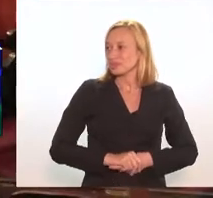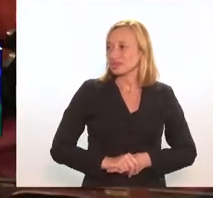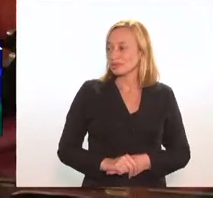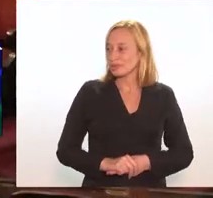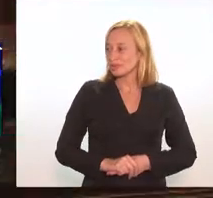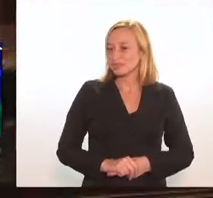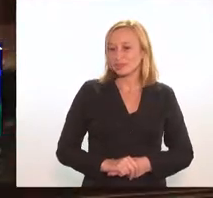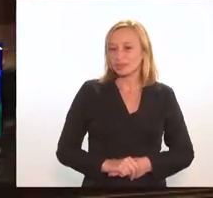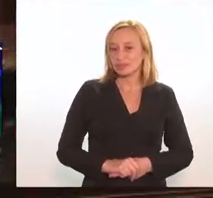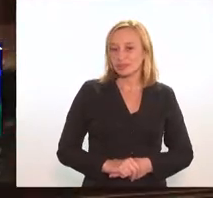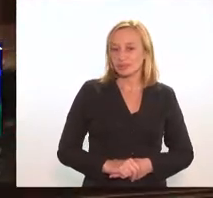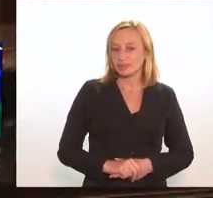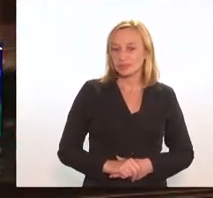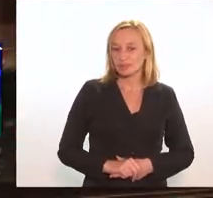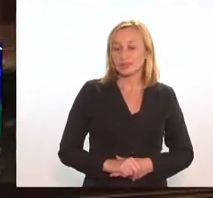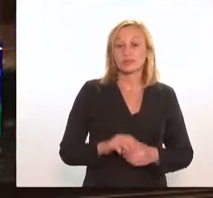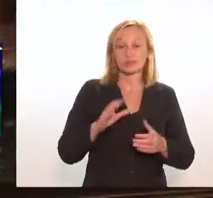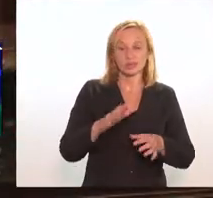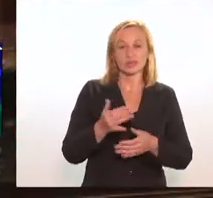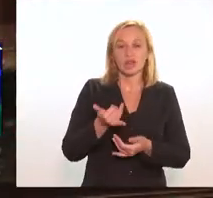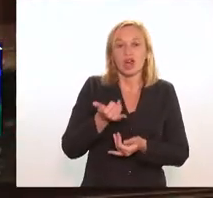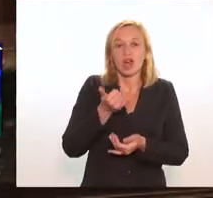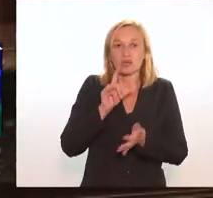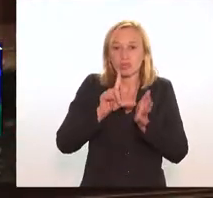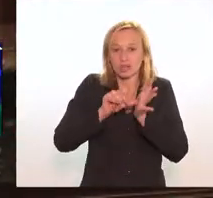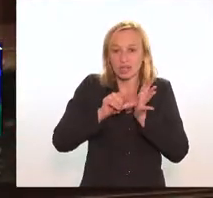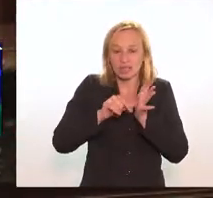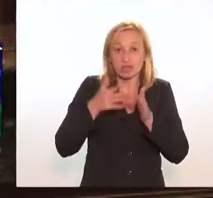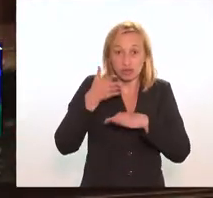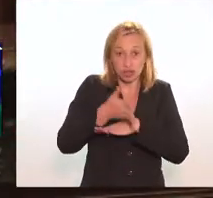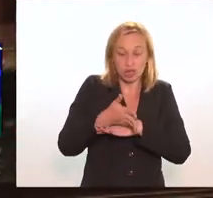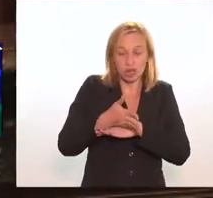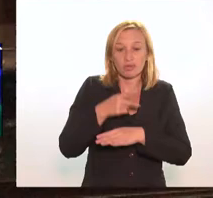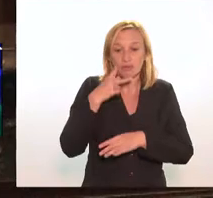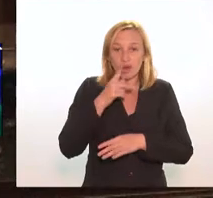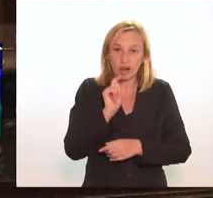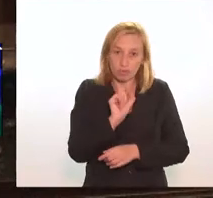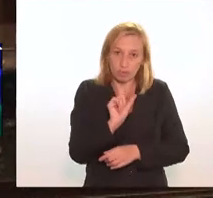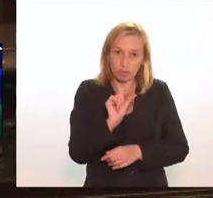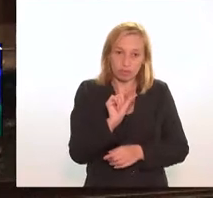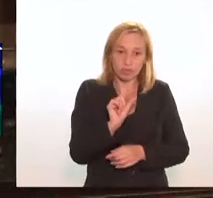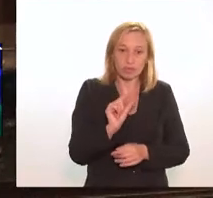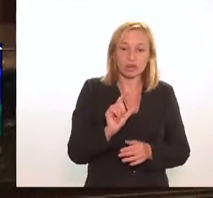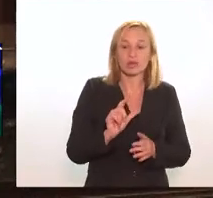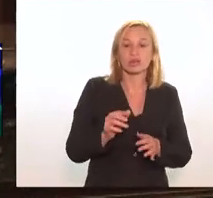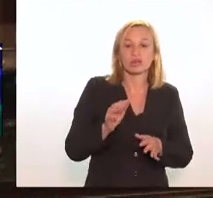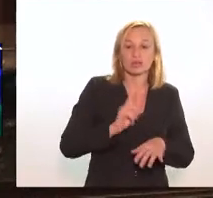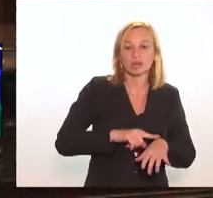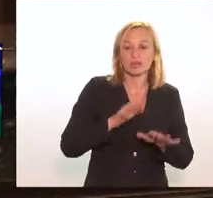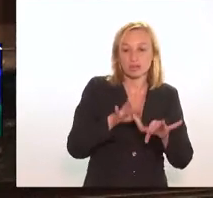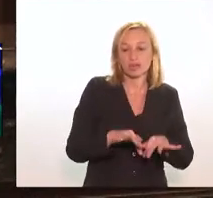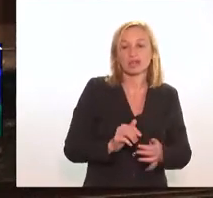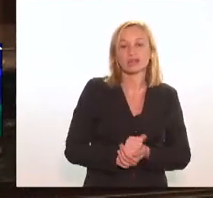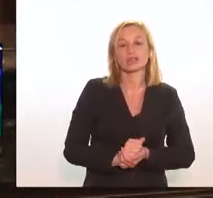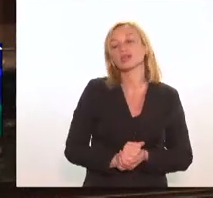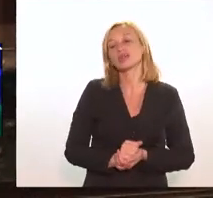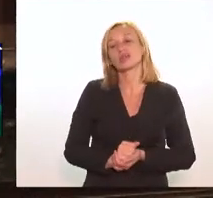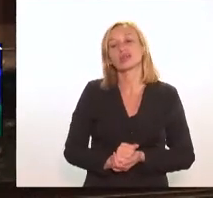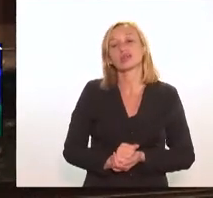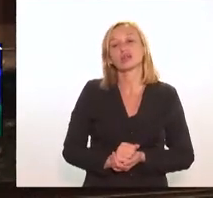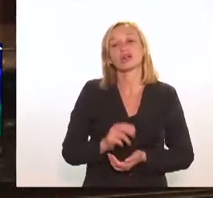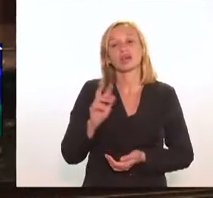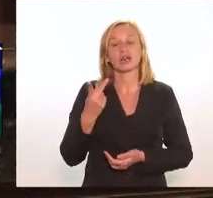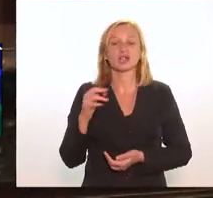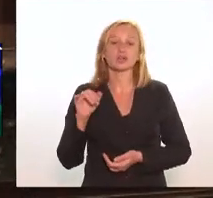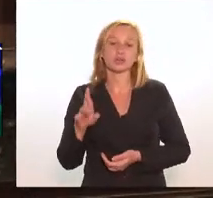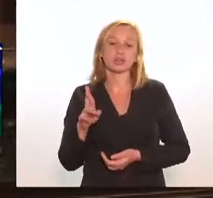Obrigado, senhor presidente. Eu cheguei atrasado. Vou falar sobre isso no expediente final, porque estava na posse da reitora Luanda de Moraes